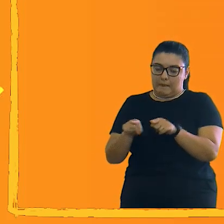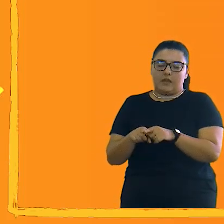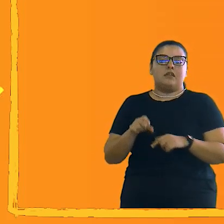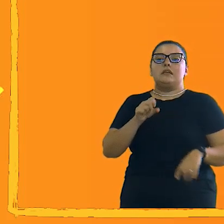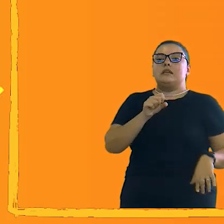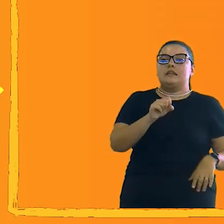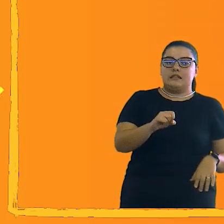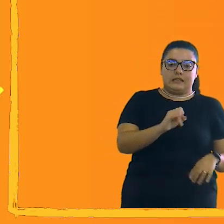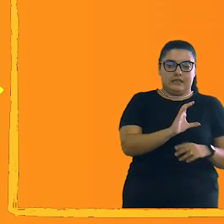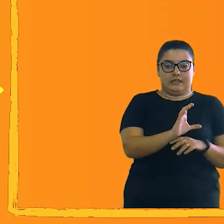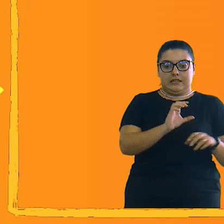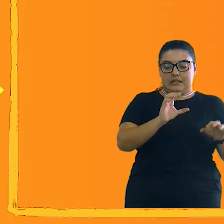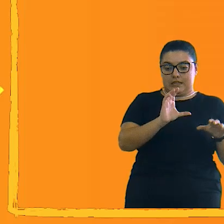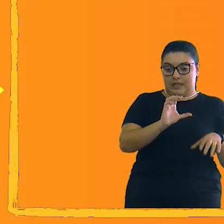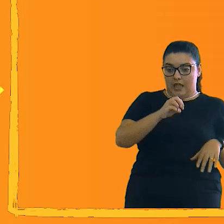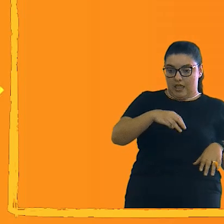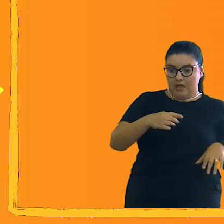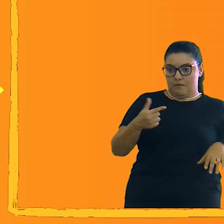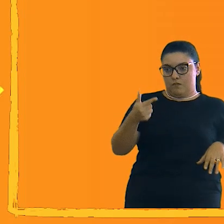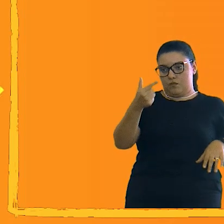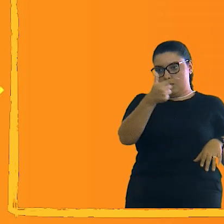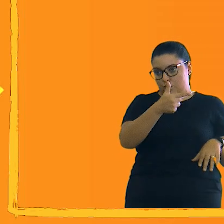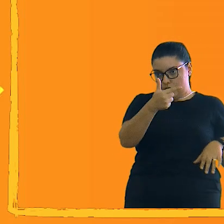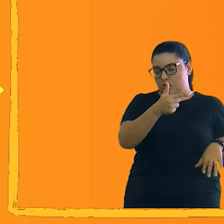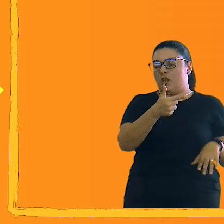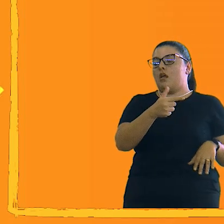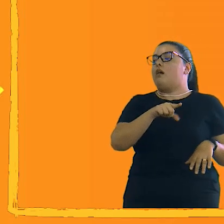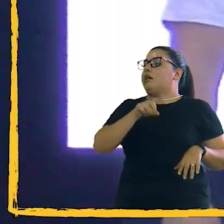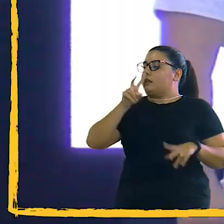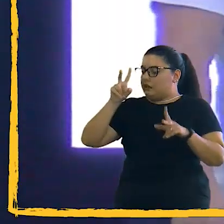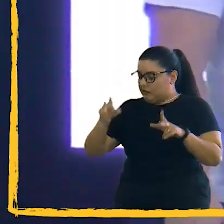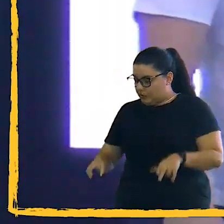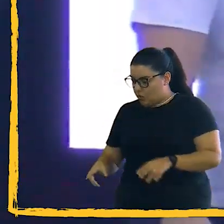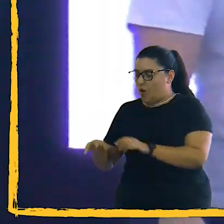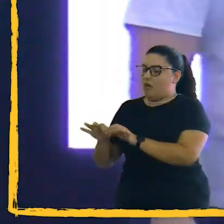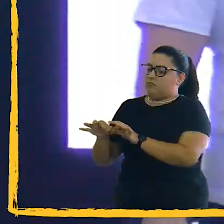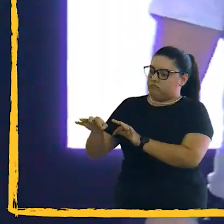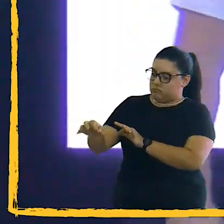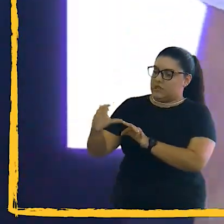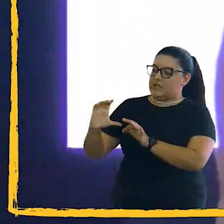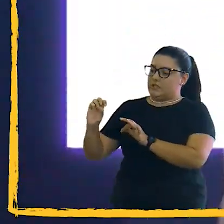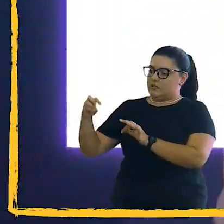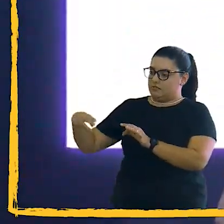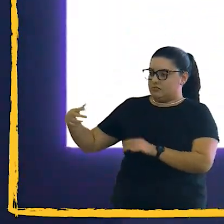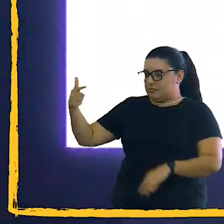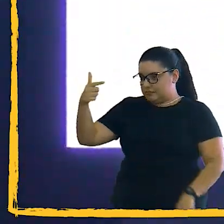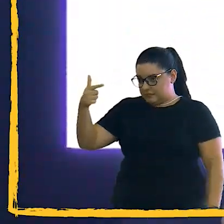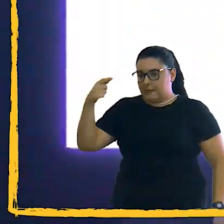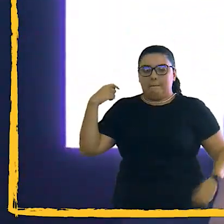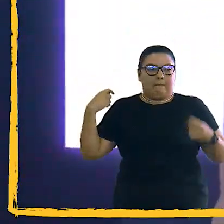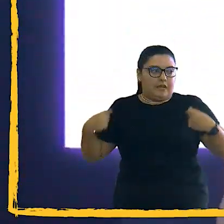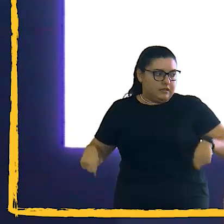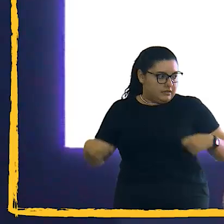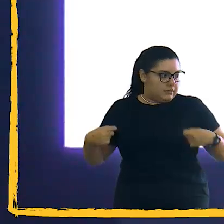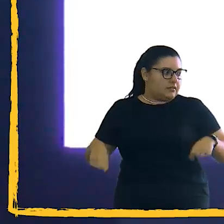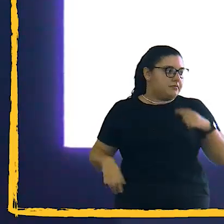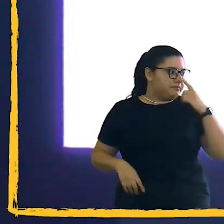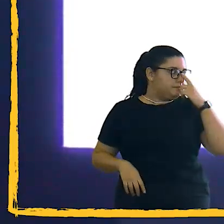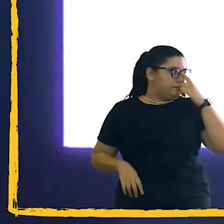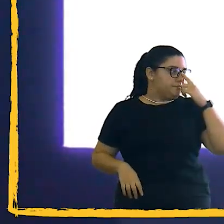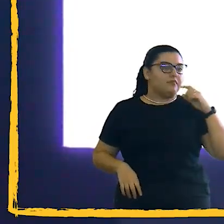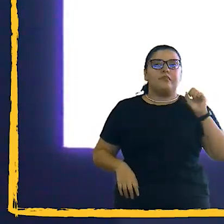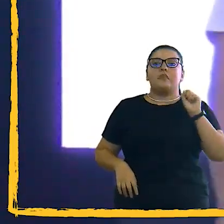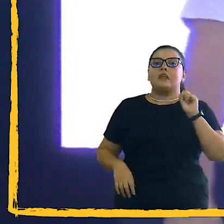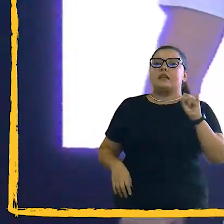em centímetro quadado no numerador eu tenho que trabalhar no centímetro quadado no denominador Davi e